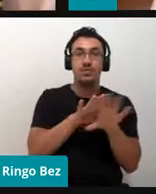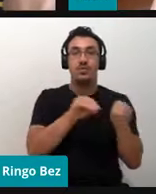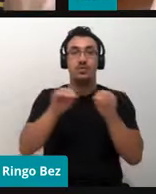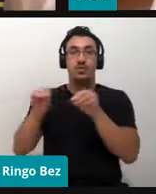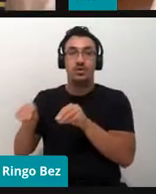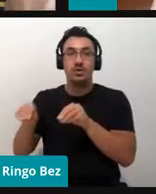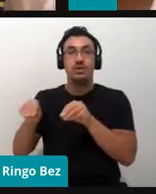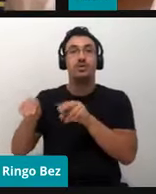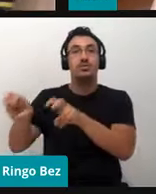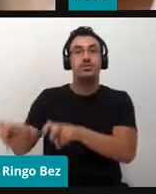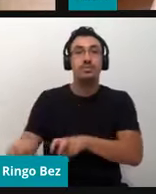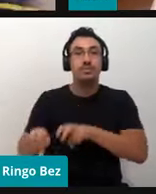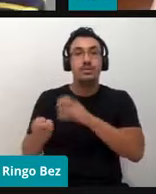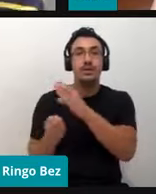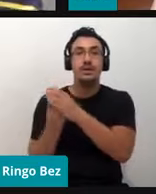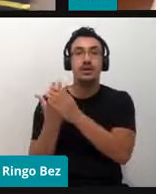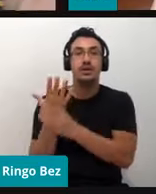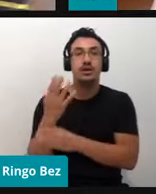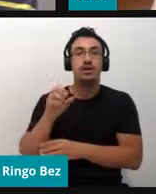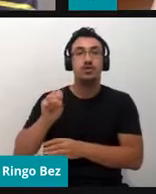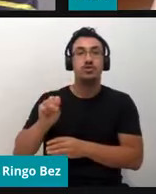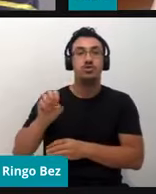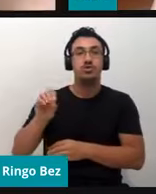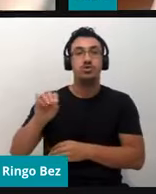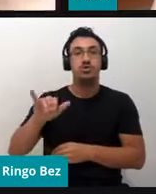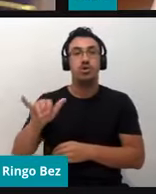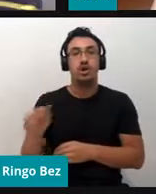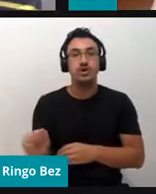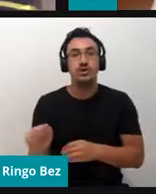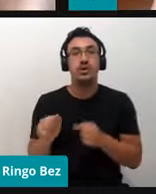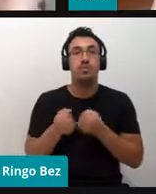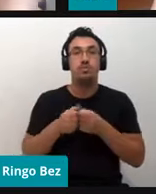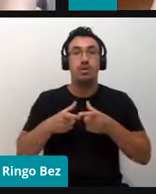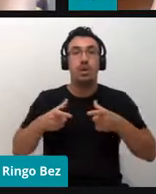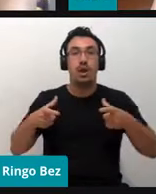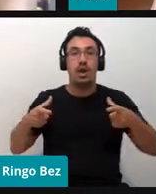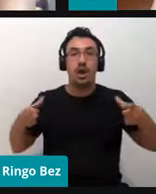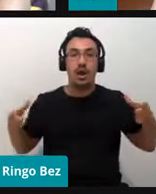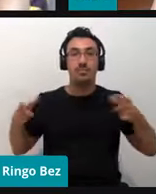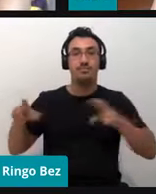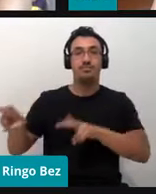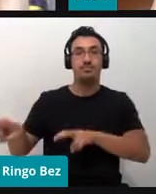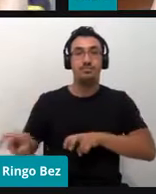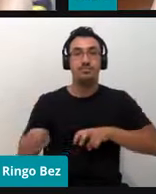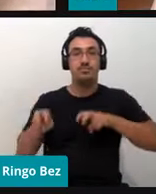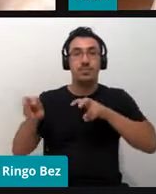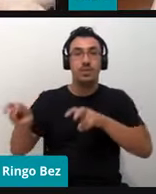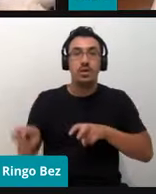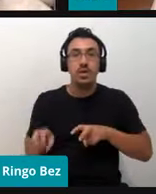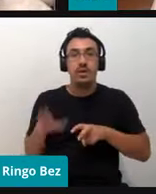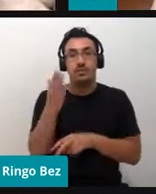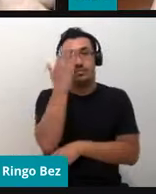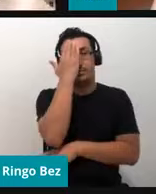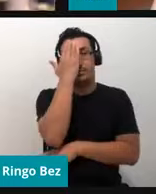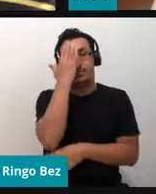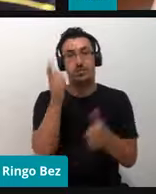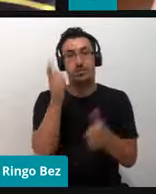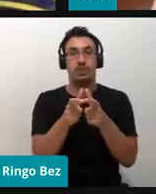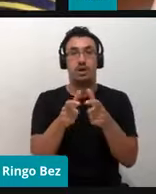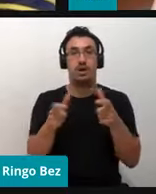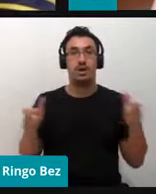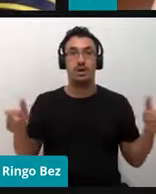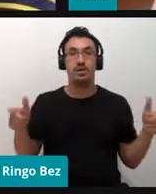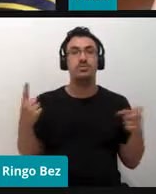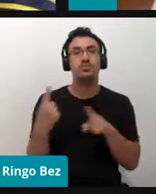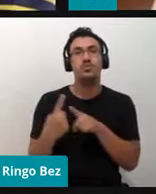no lugar. E assim as fronteiras agrícolas vão se ampliando. Tá? Então, e por que isso